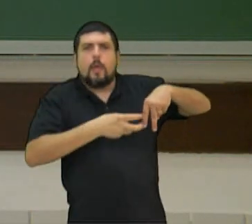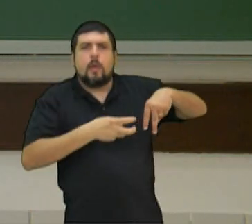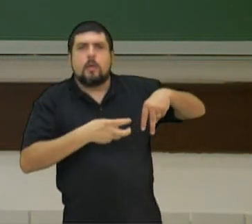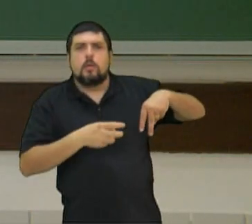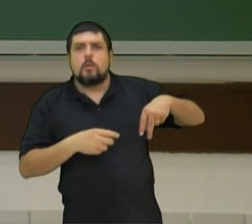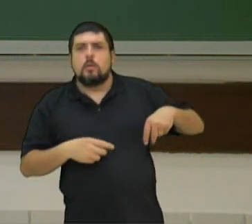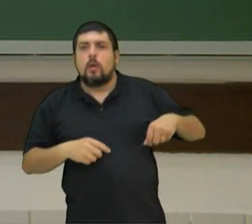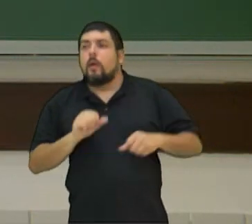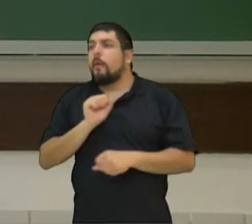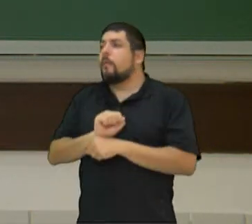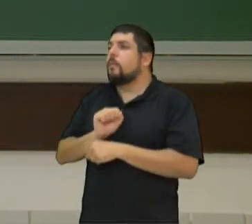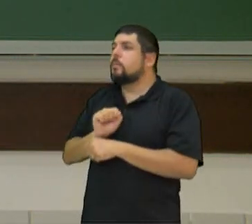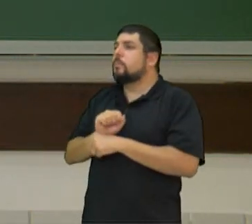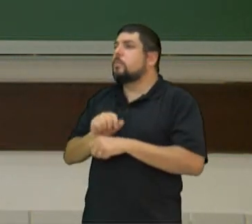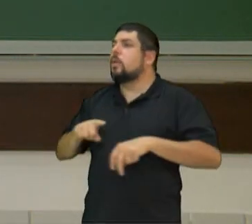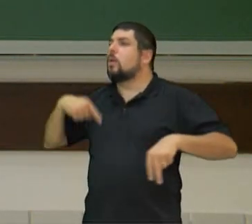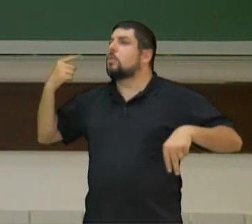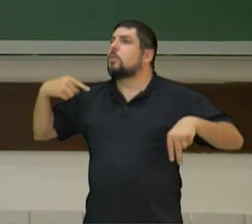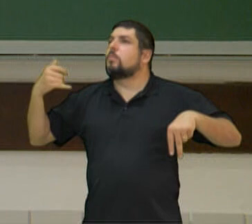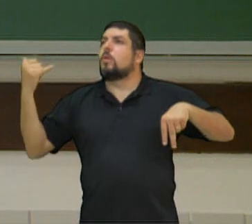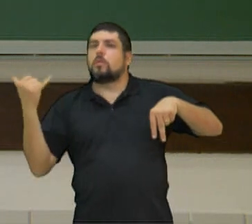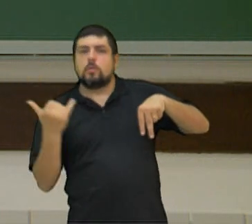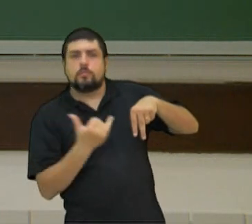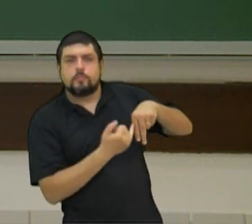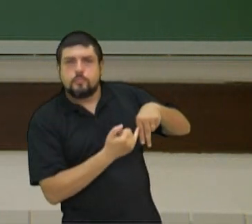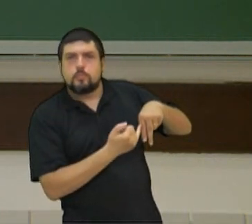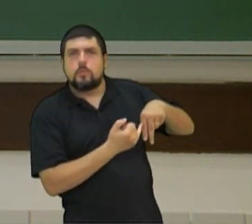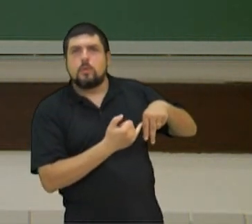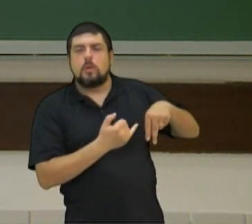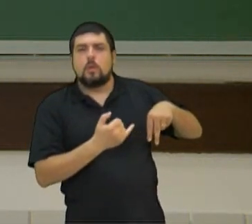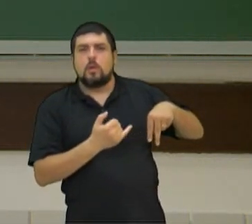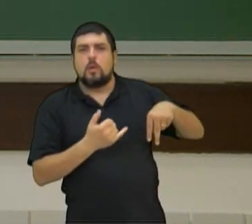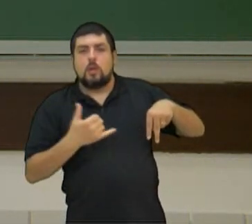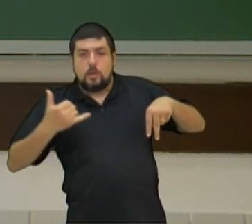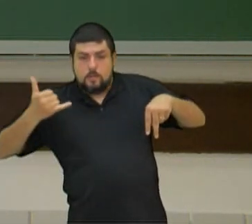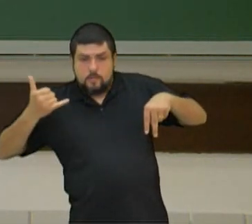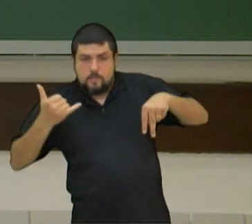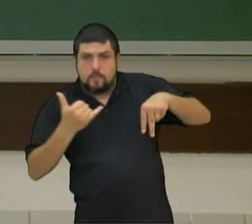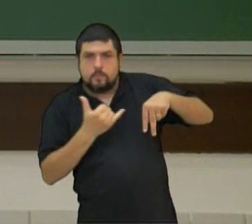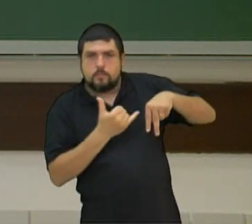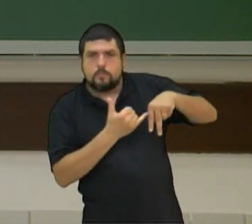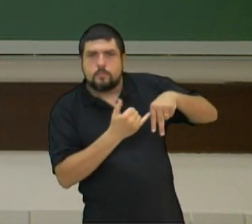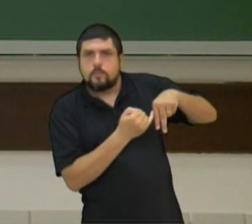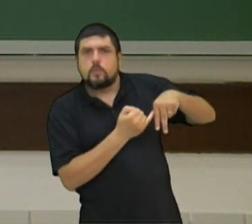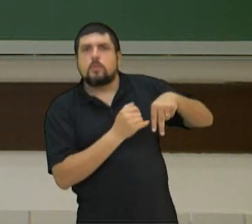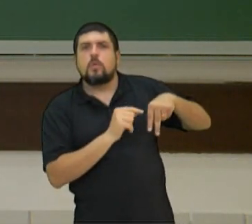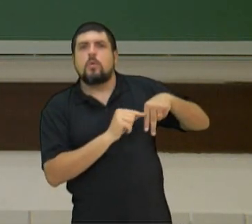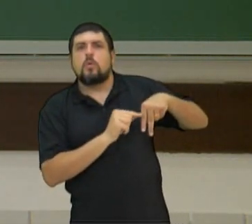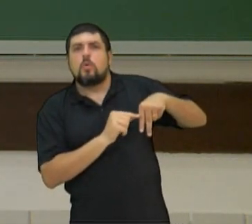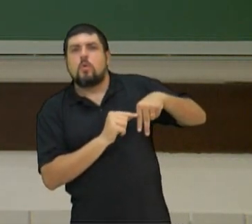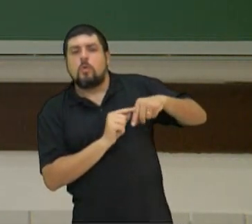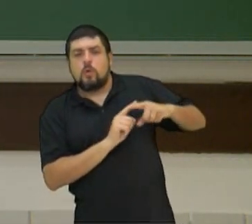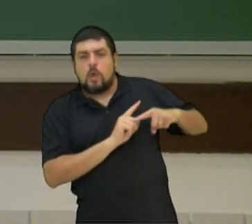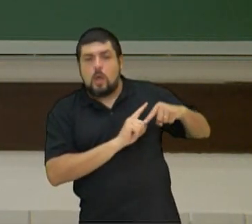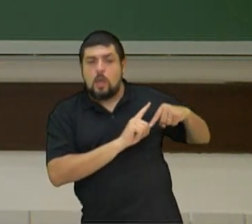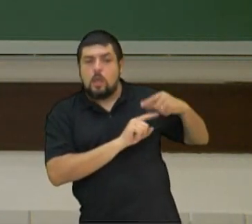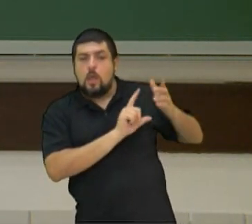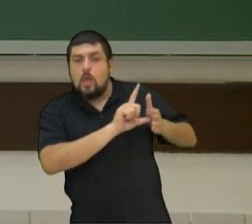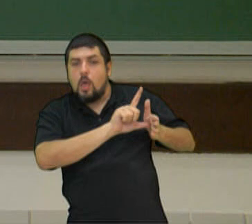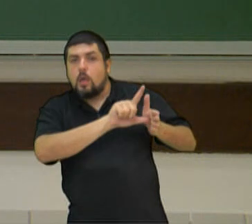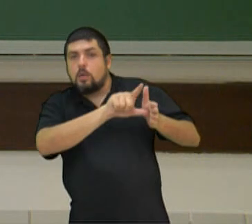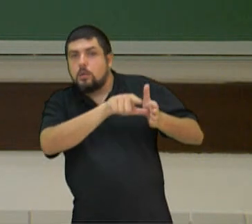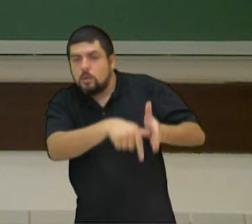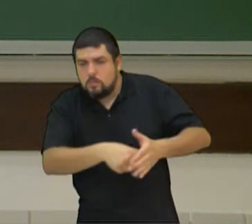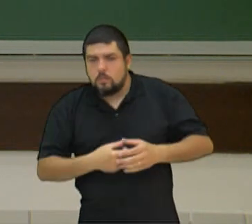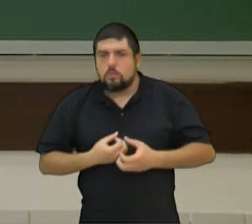uma vacina, porque a vacina, ela induz, ela estimula o nosso corpo a produzir anticorpos. No caso de